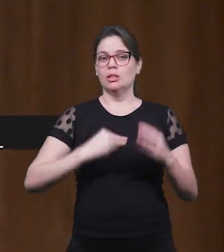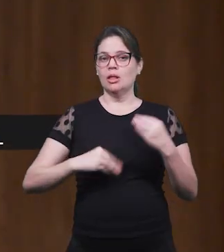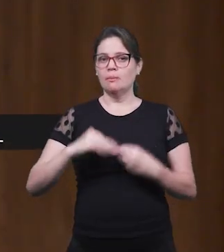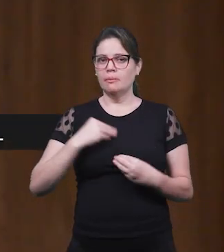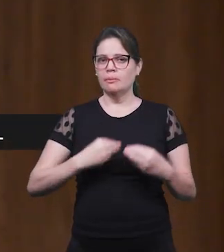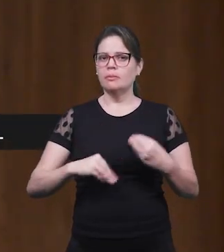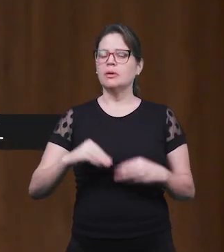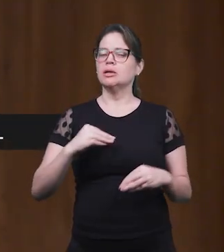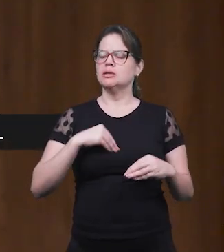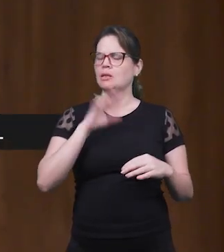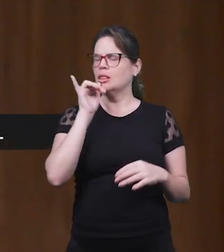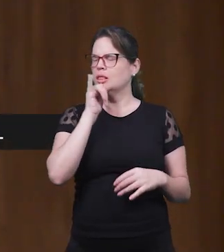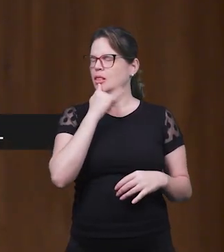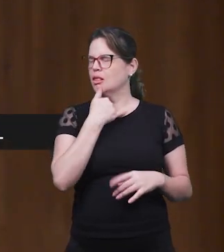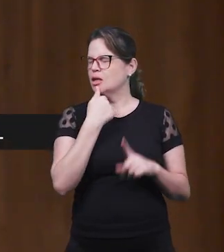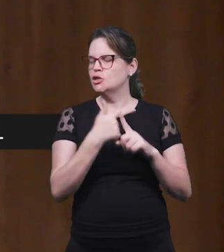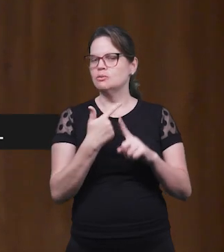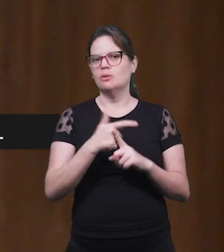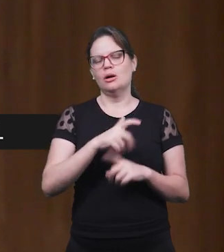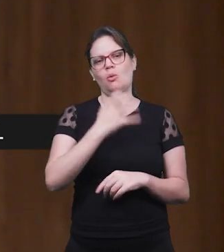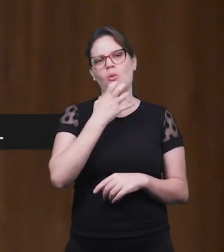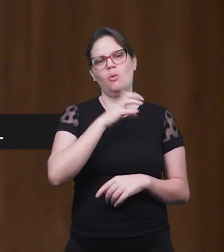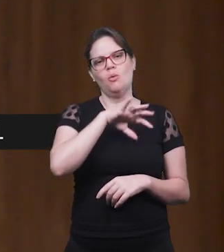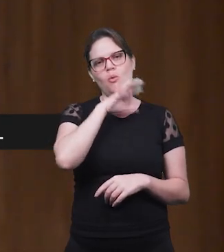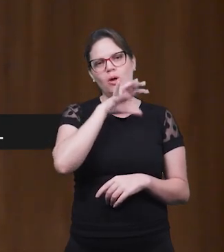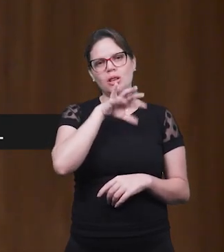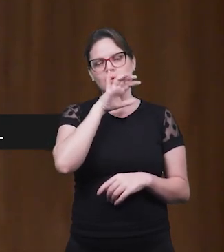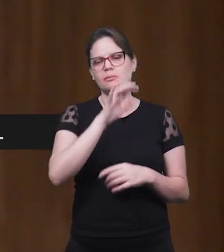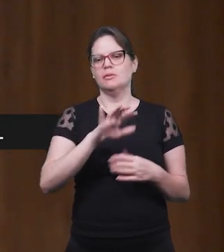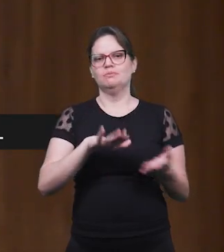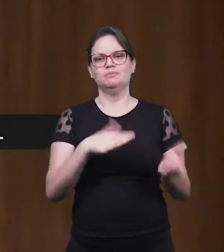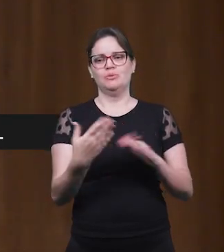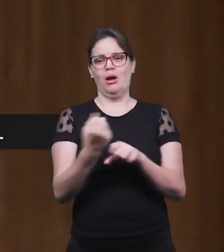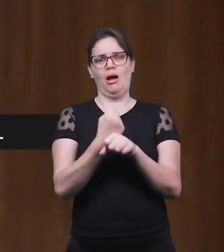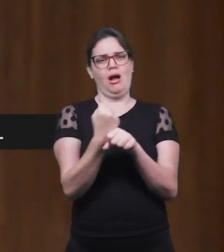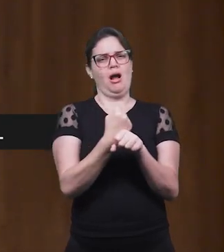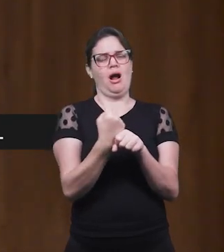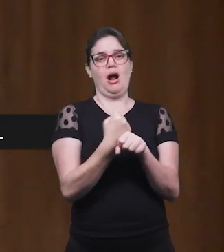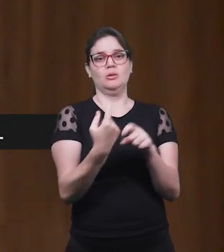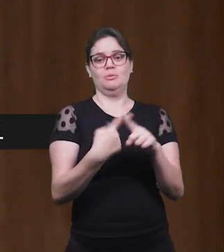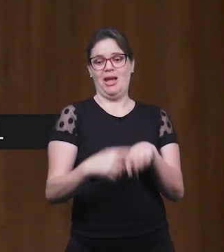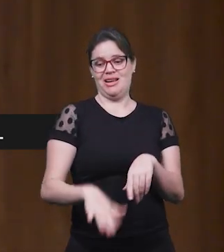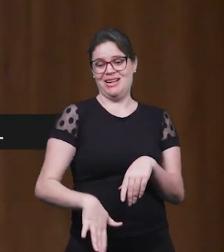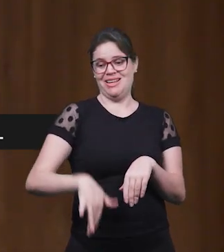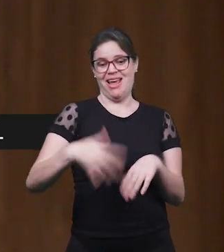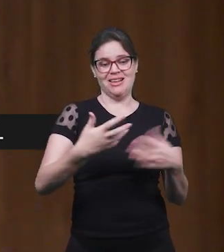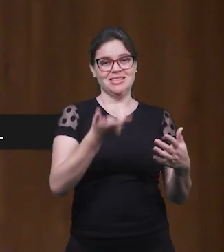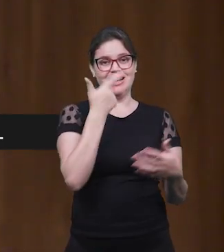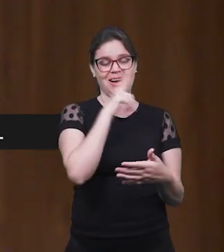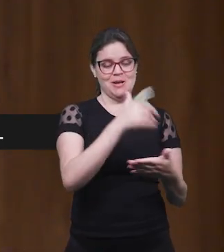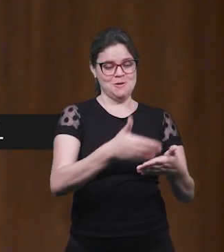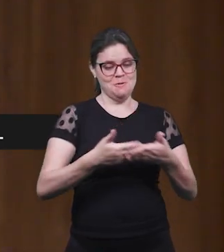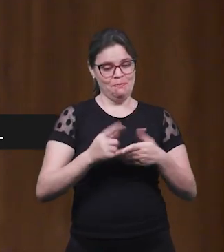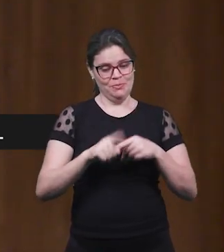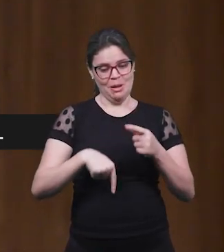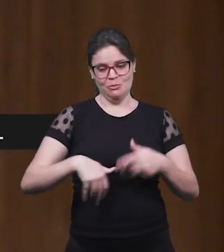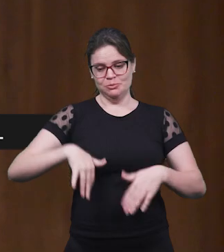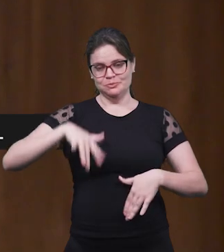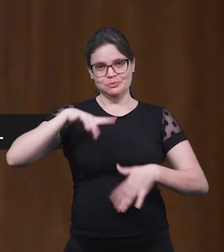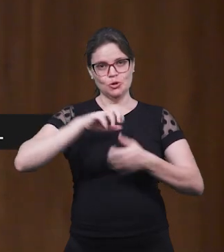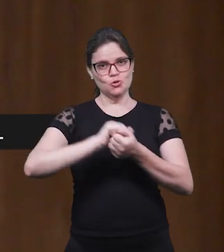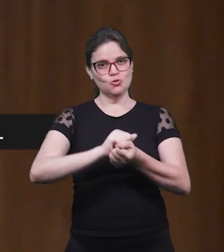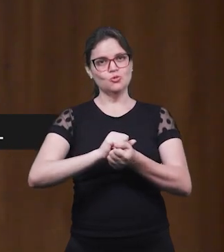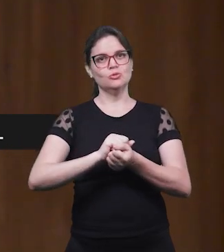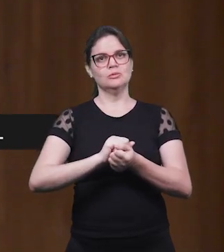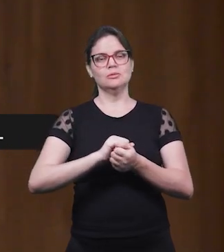ficar totalmente abatida mesmo, porque o pet que tinha muitos anos, crianças, né, adultos mesmo, né, ficarem até às